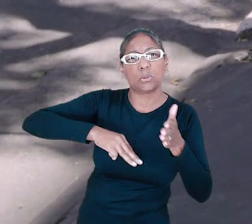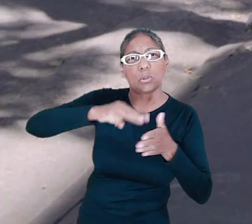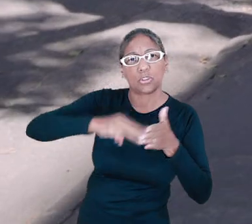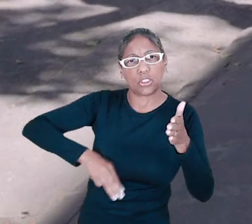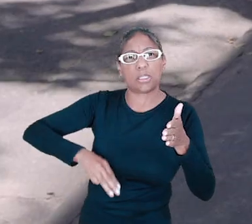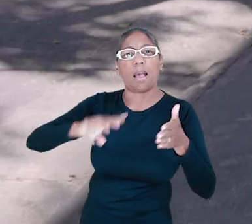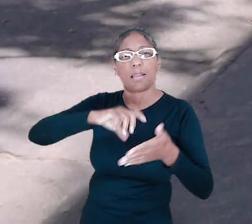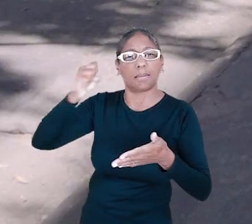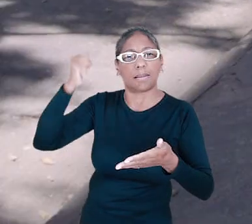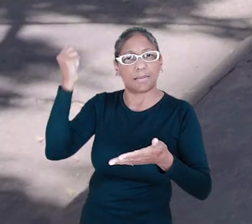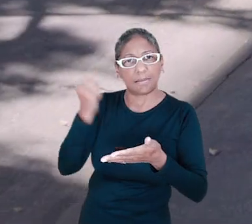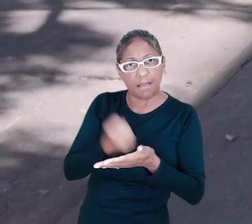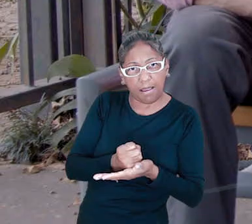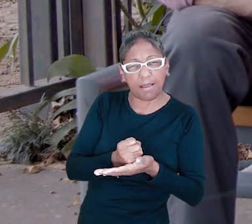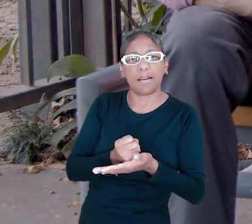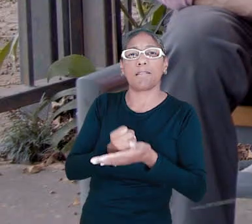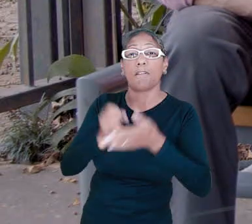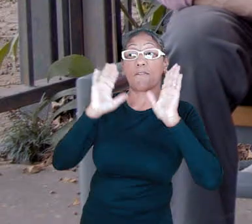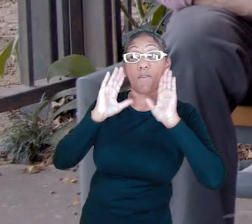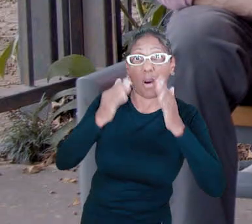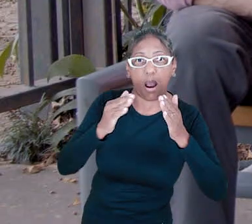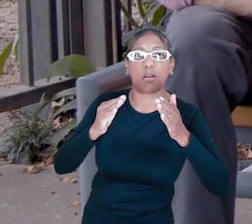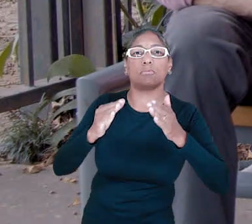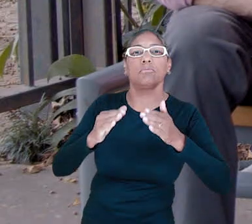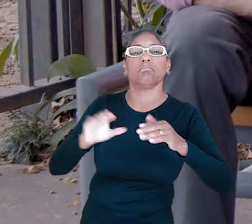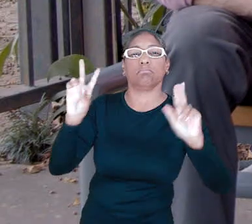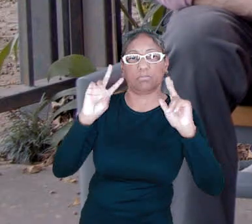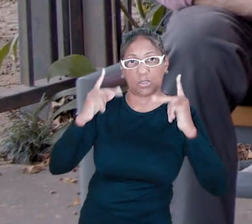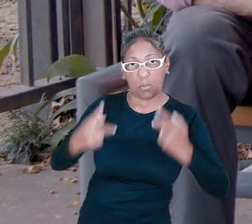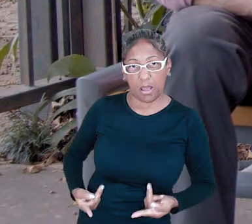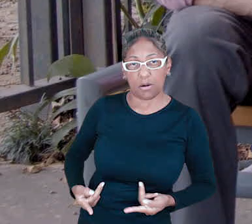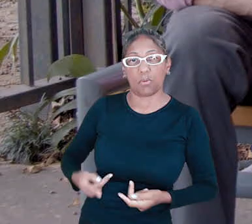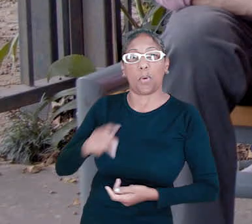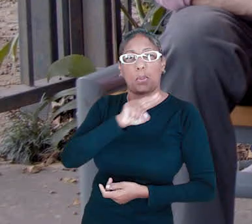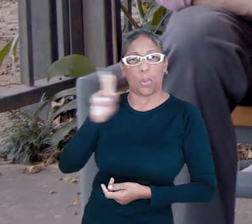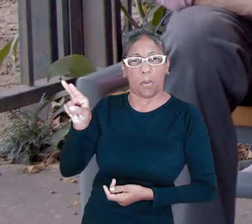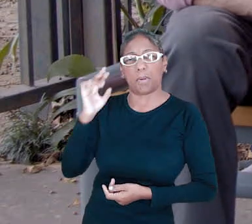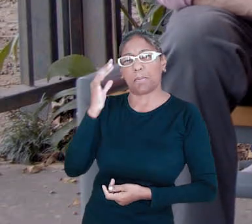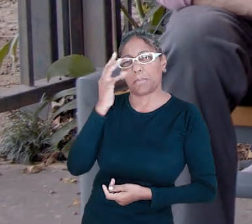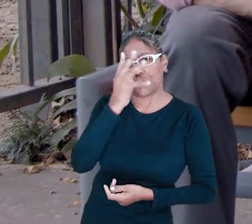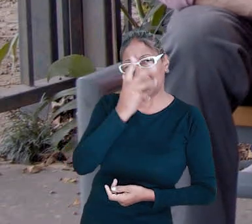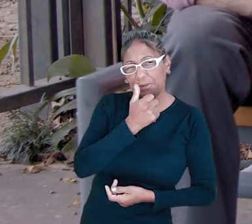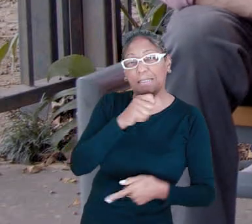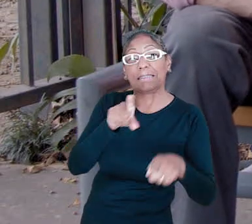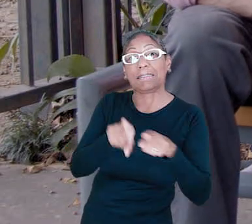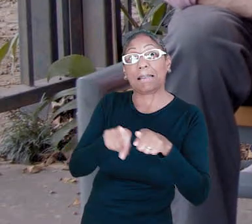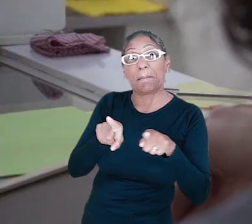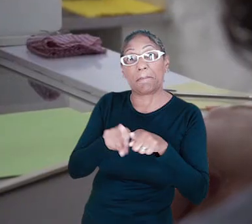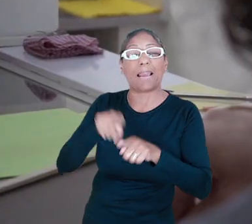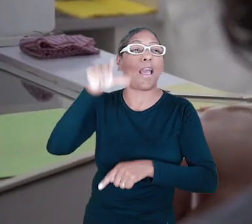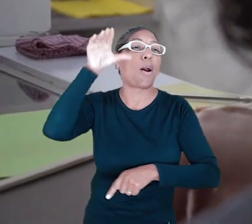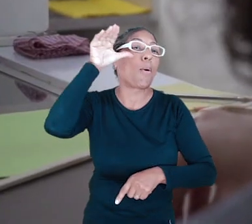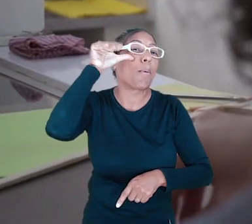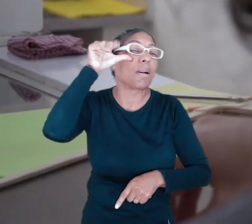em metodologias de design thinking ou design centrado no ser humano, que além de um nome bonito, basicamente ela